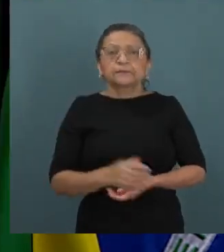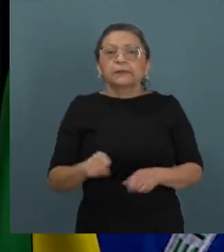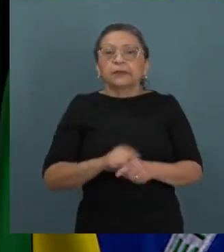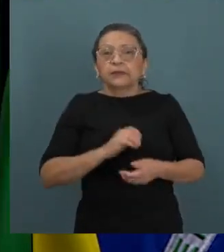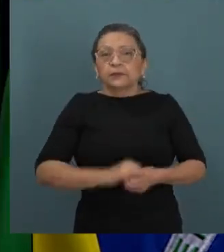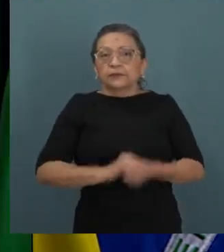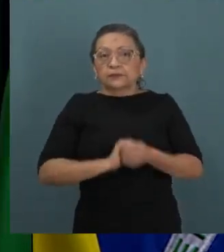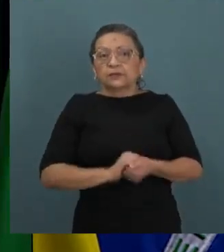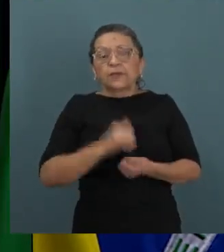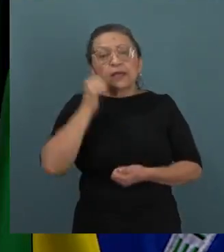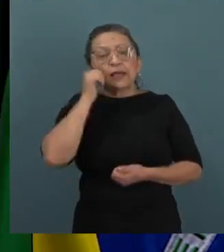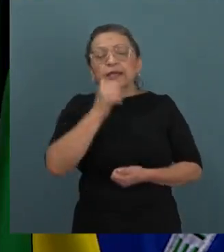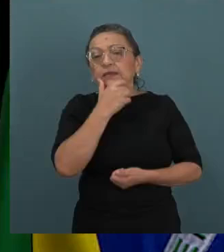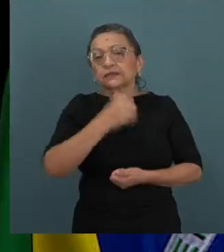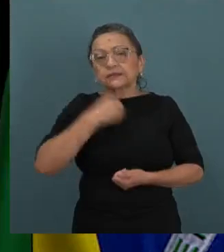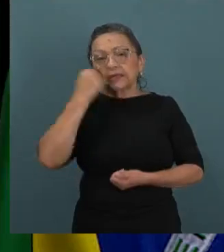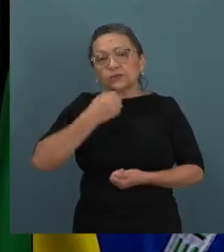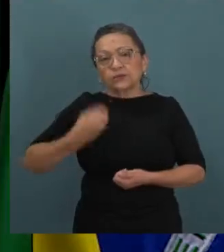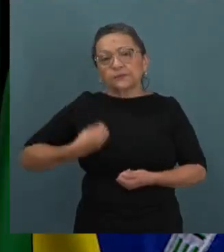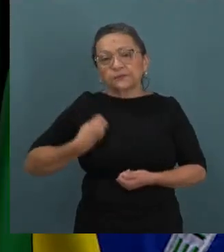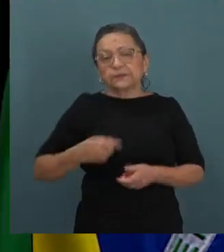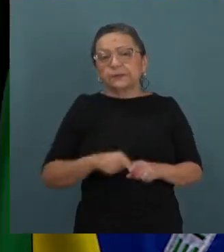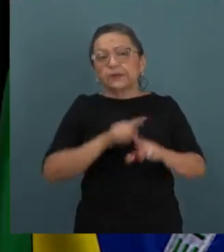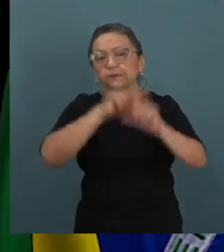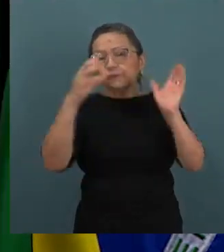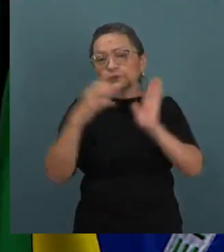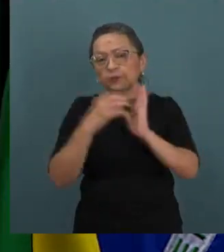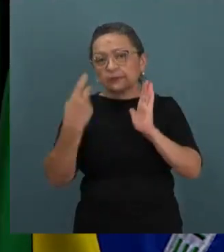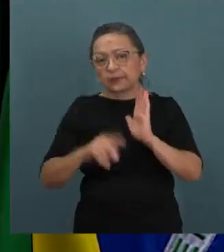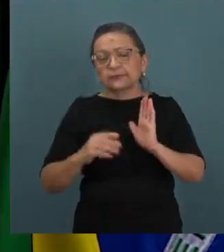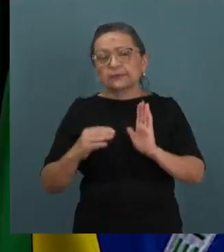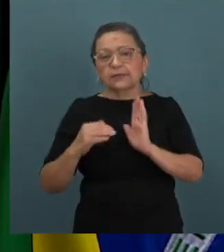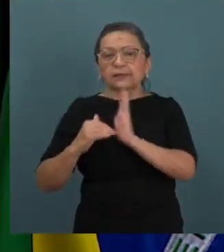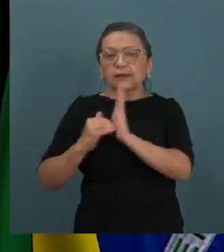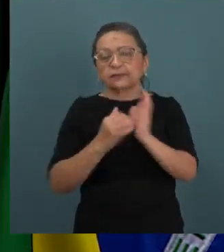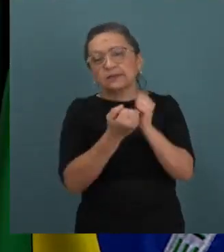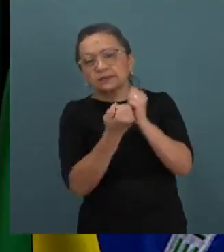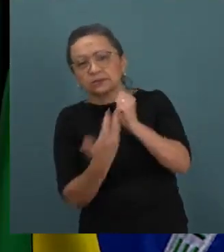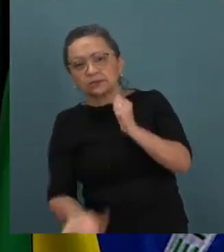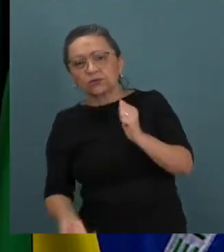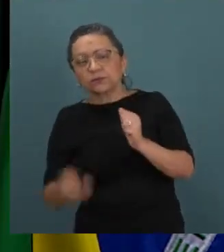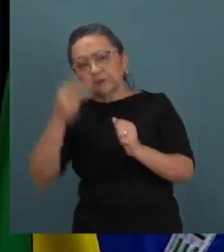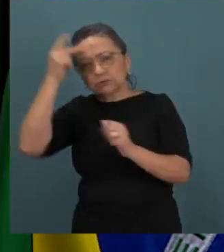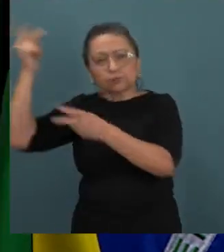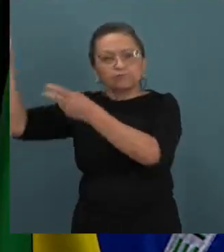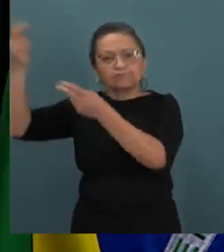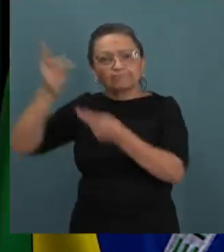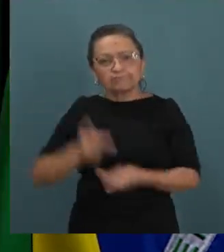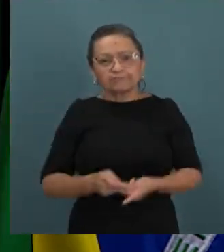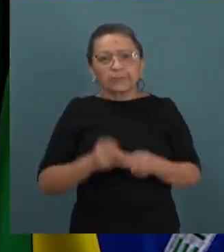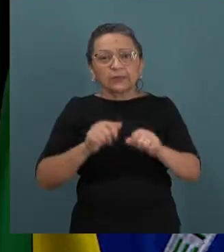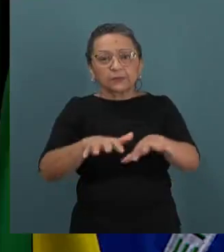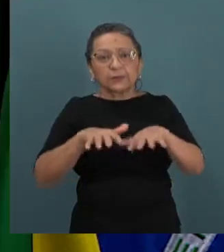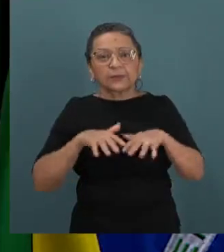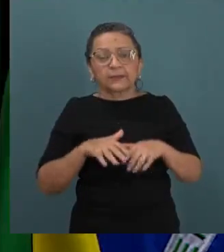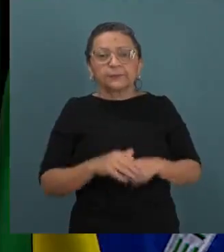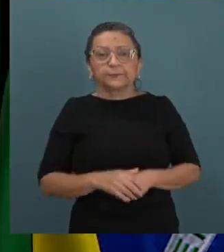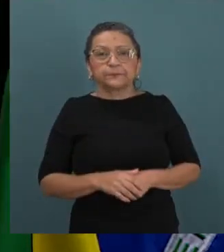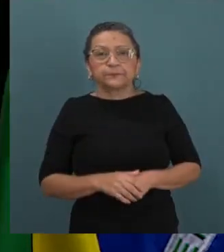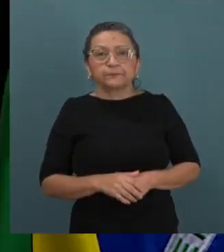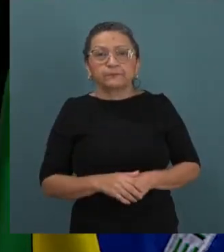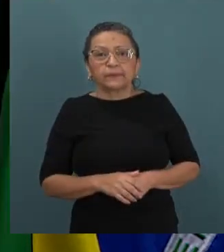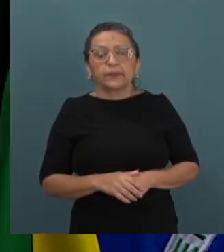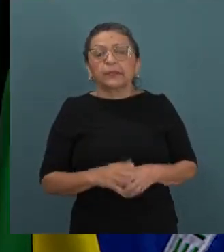aqui as senadoras, senadores presentes, funcionários dessa casa, assessores, visitantes aqui do plenário do Senado Federal e